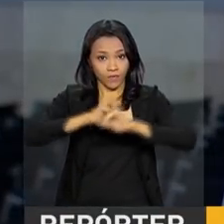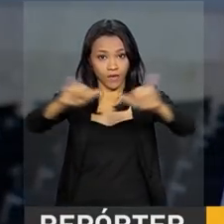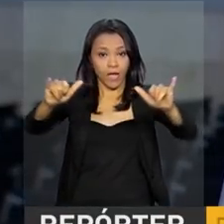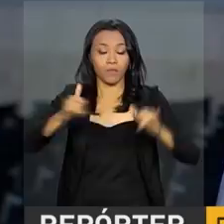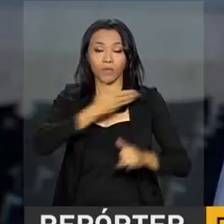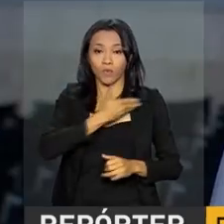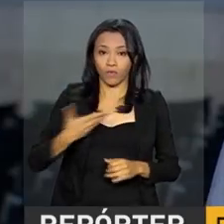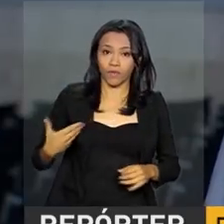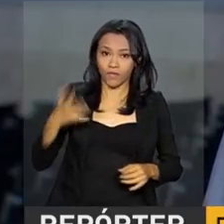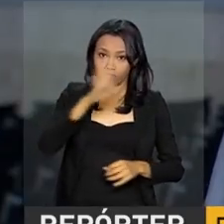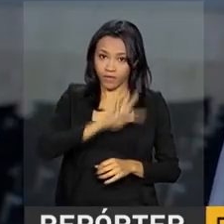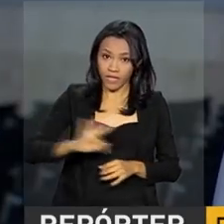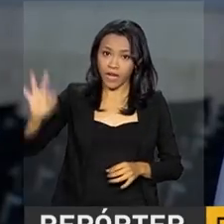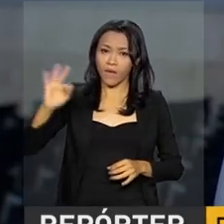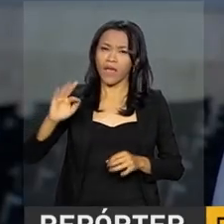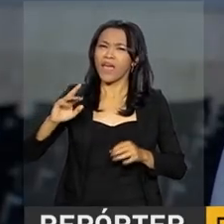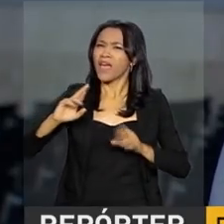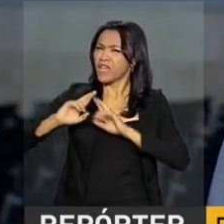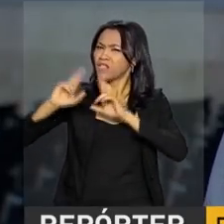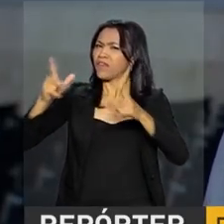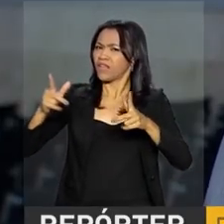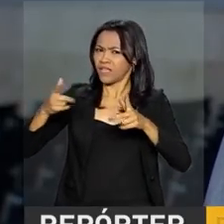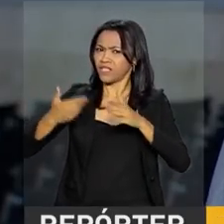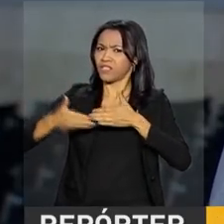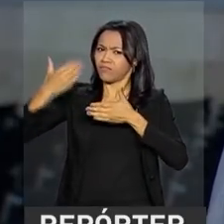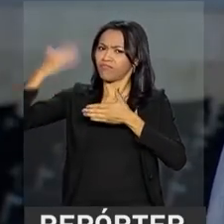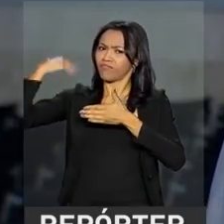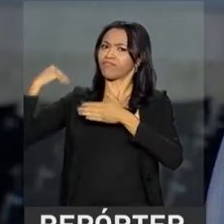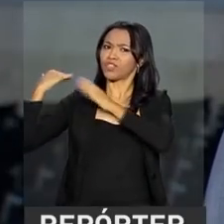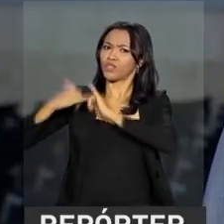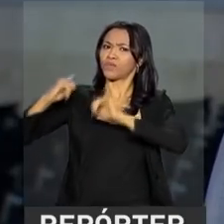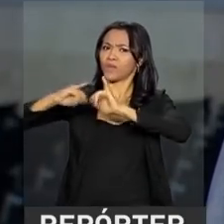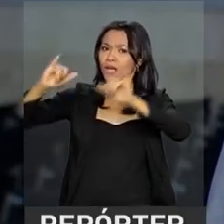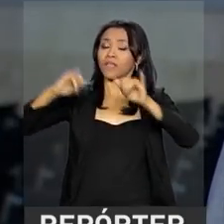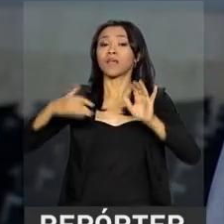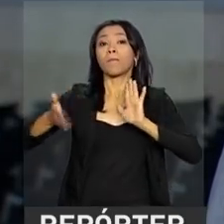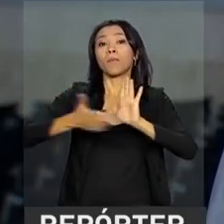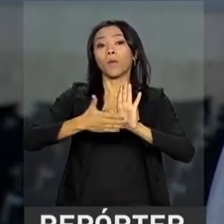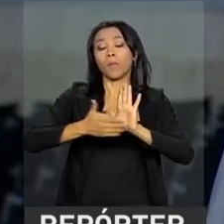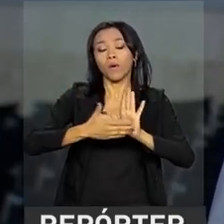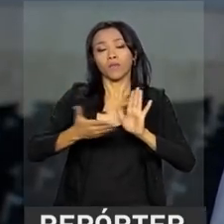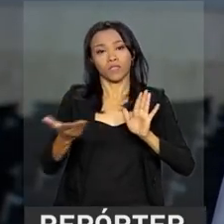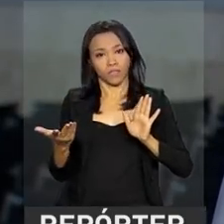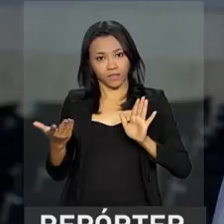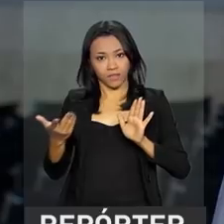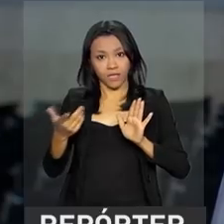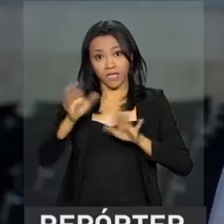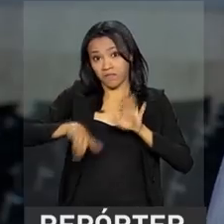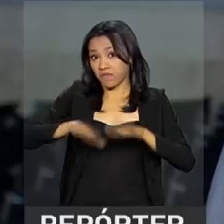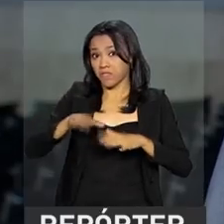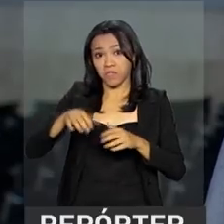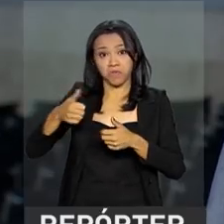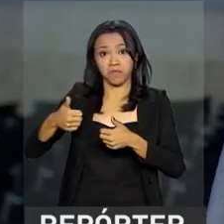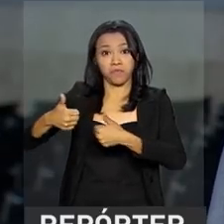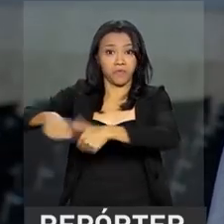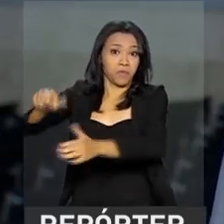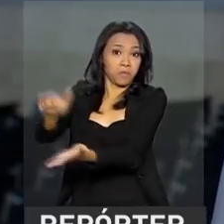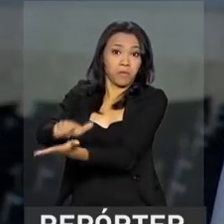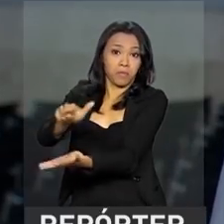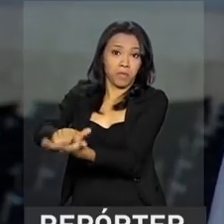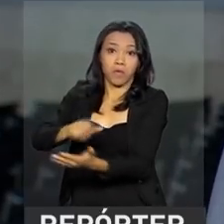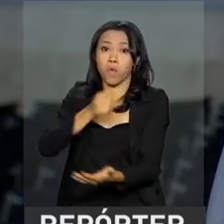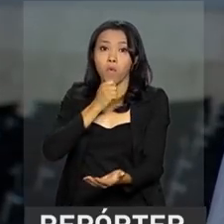daqueles lançados em gestões anteriores em vez de trazer propostas que podem nem sair do papel ou não serem